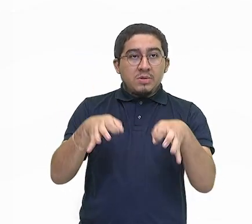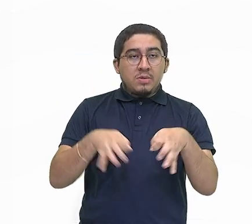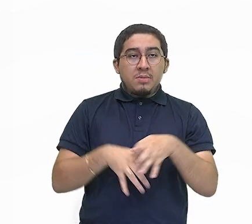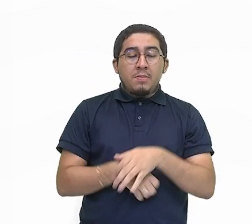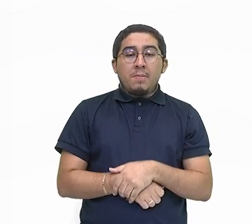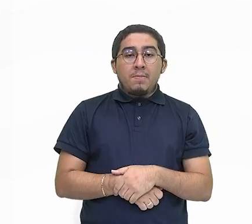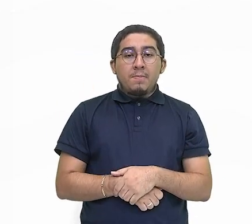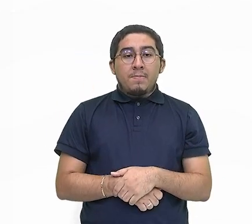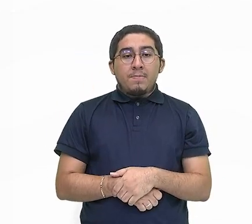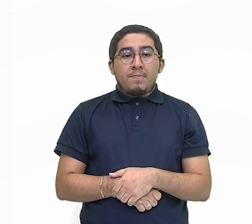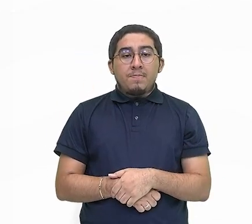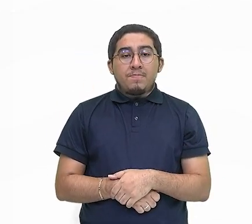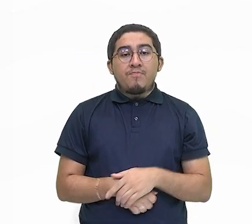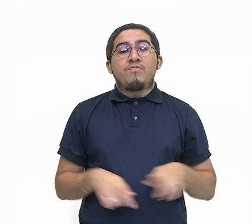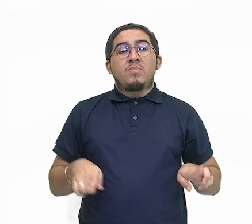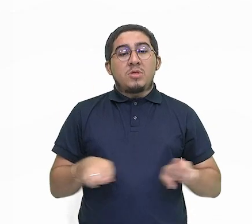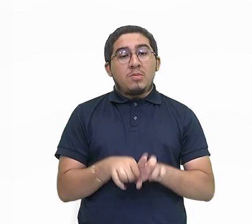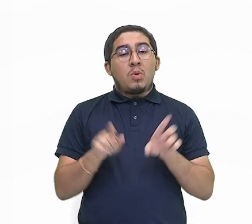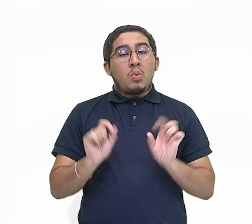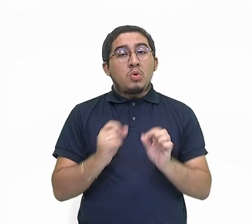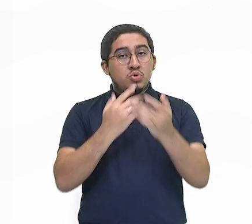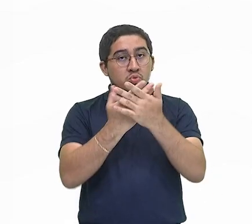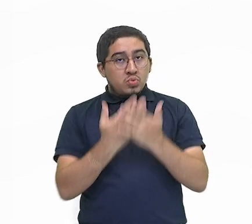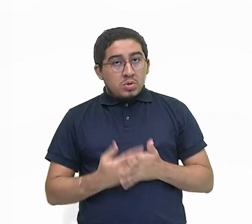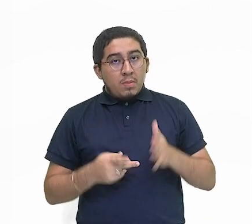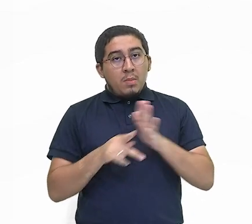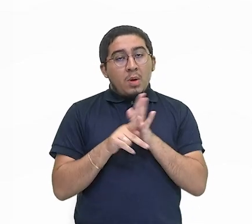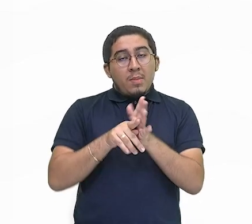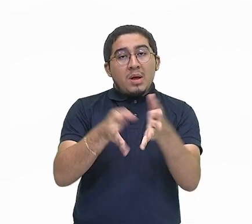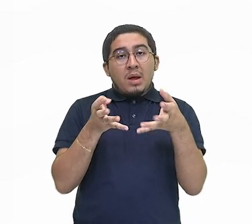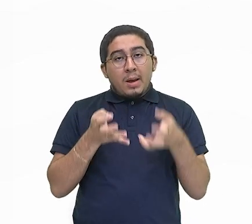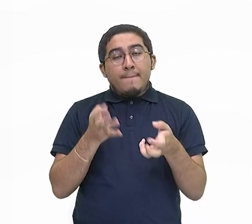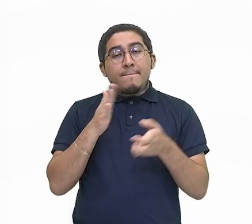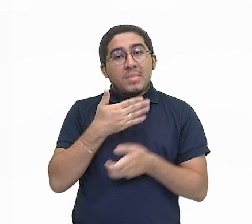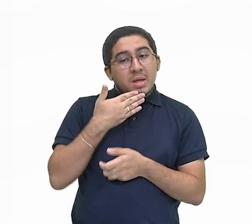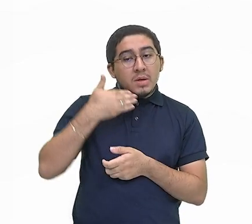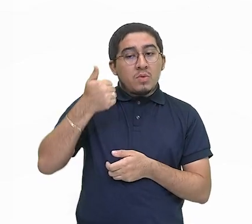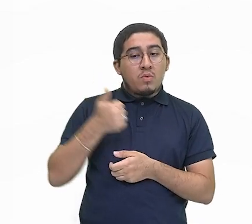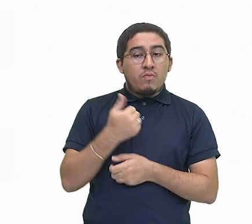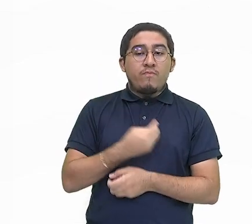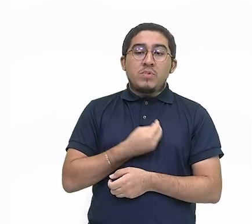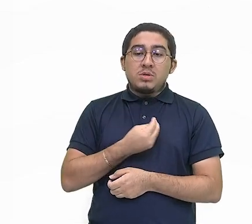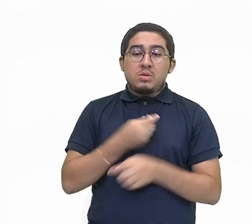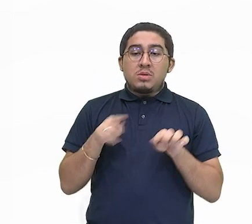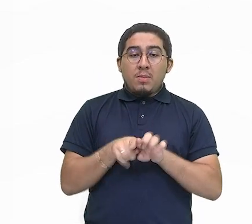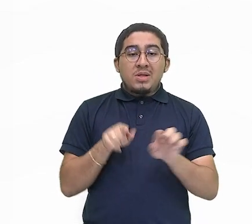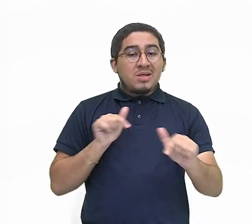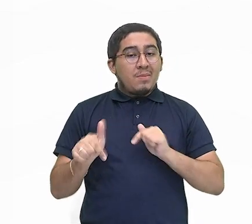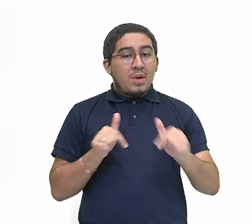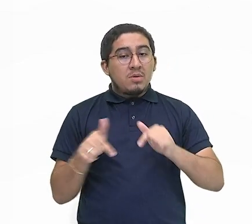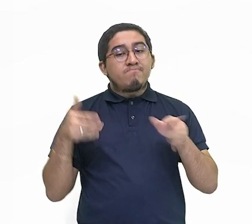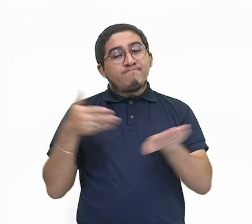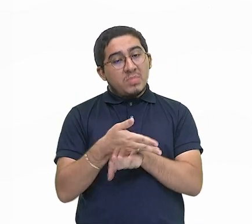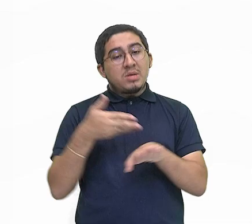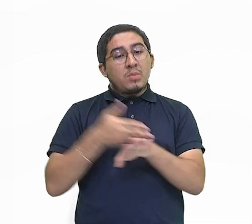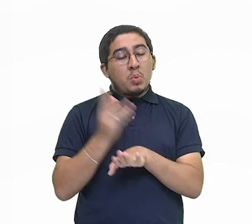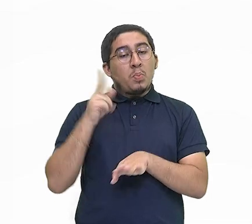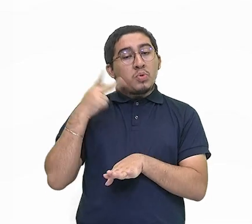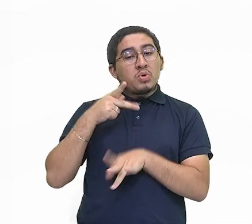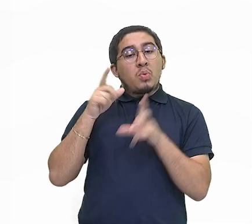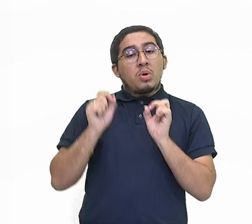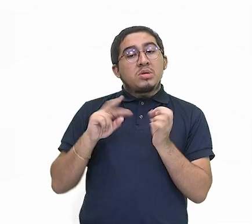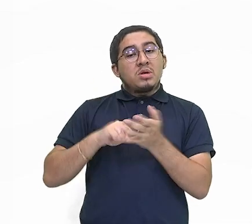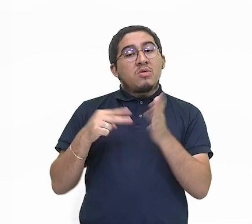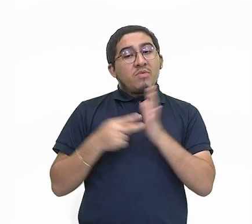vai, então, as lutas por melhorias nas condições de vida e de trabalho e por mais participação política fez